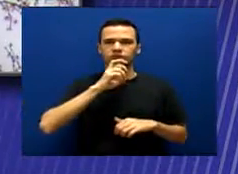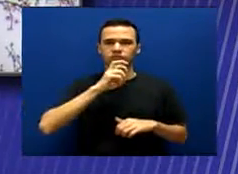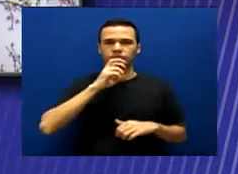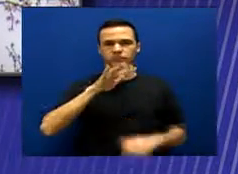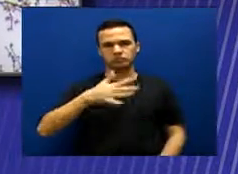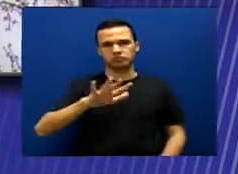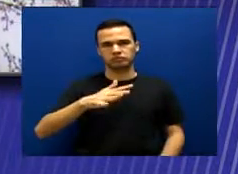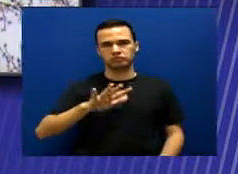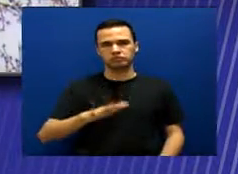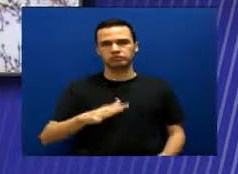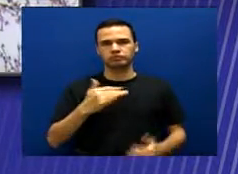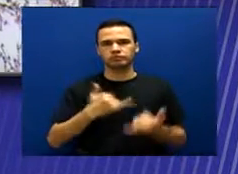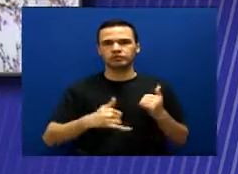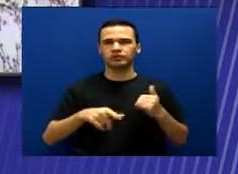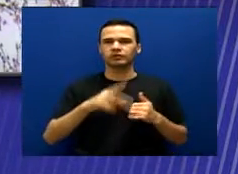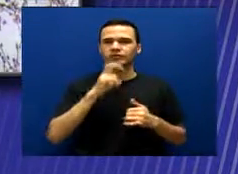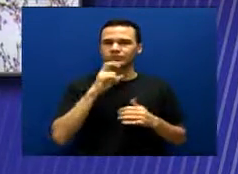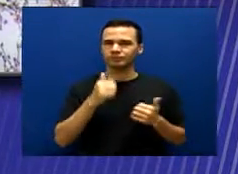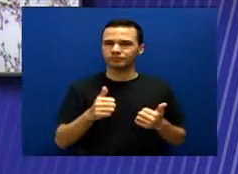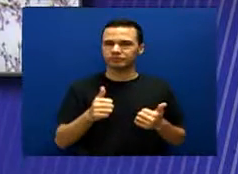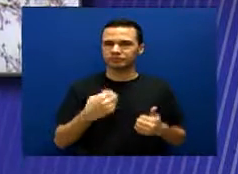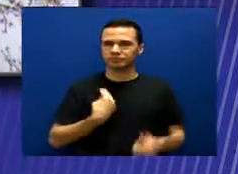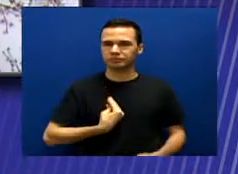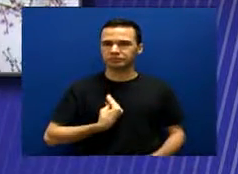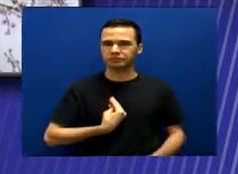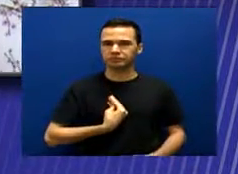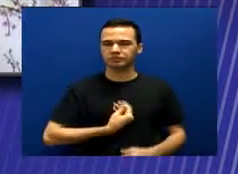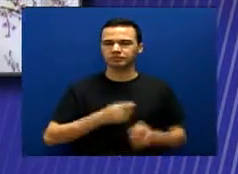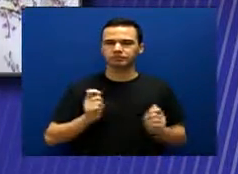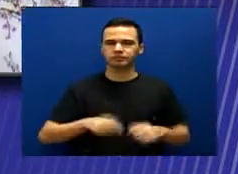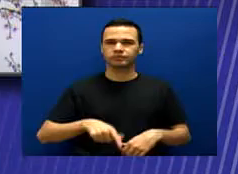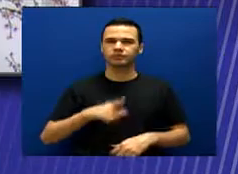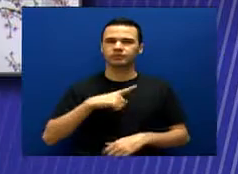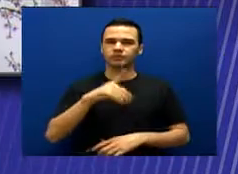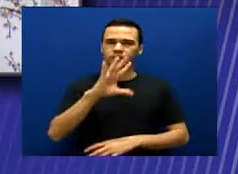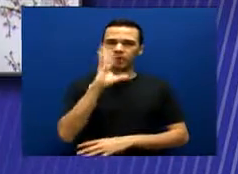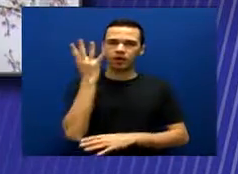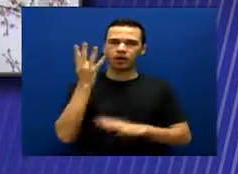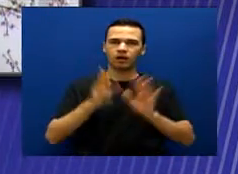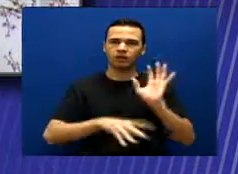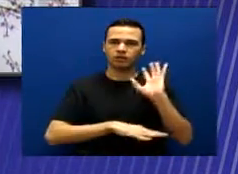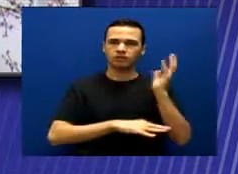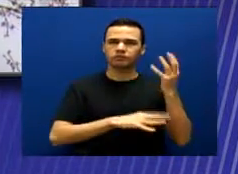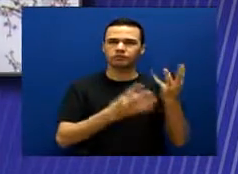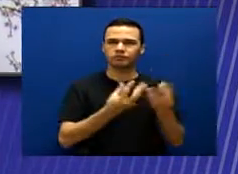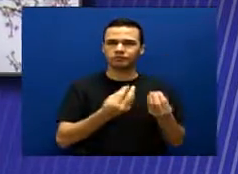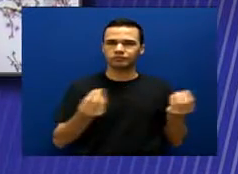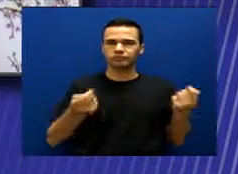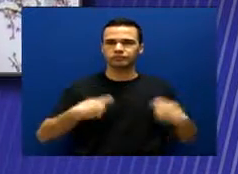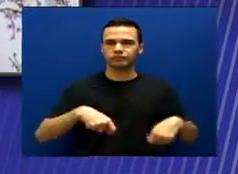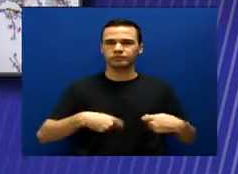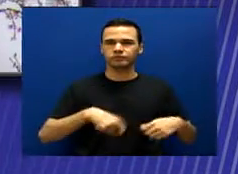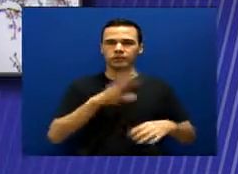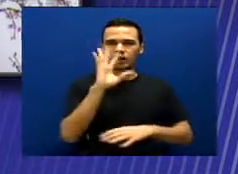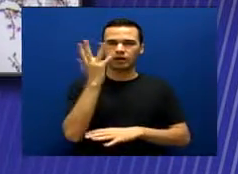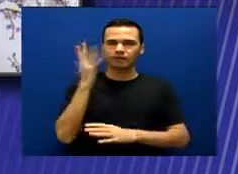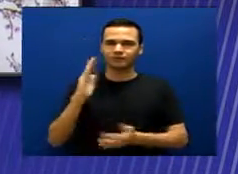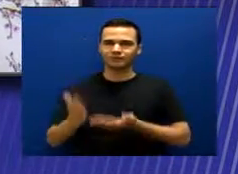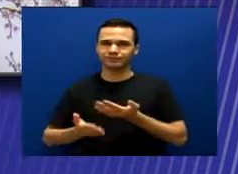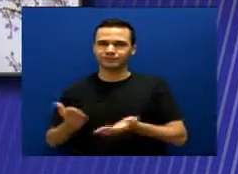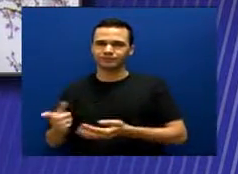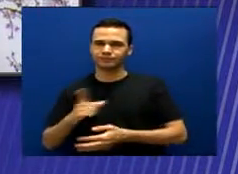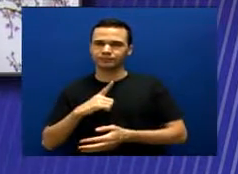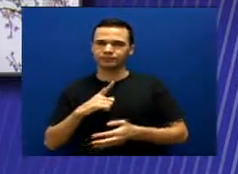cidade muito boa para se viver e tem árvore que a gente tem que cuidar dessas árvores. Tem